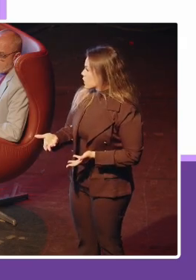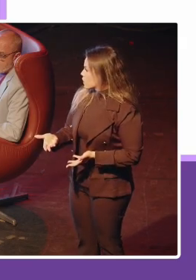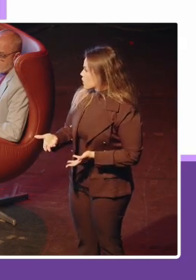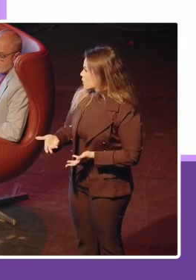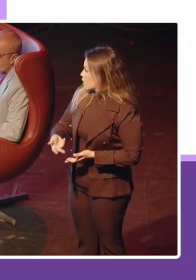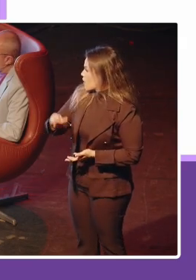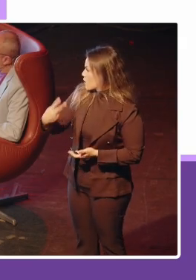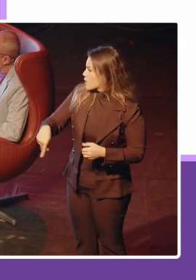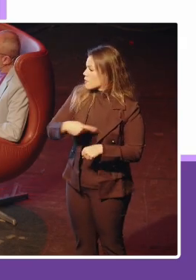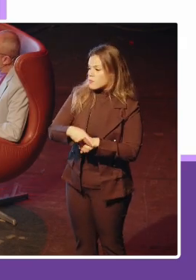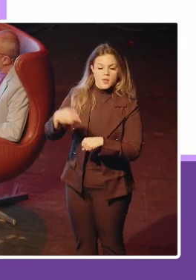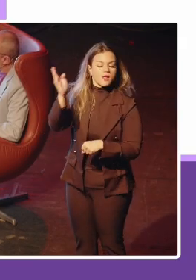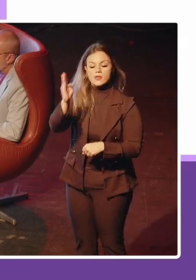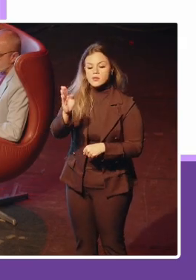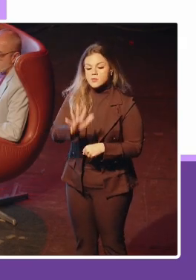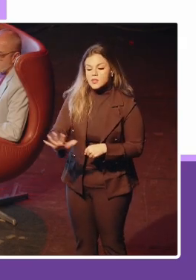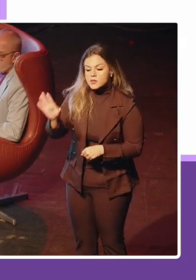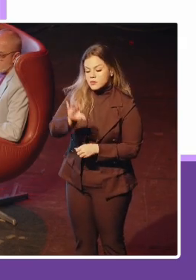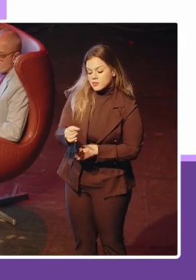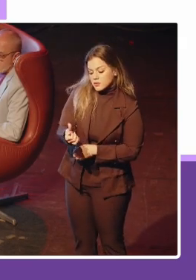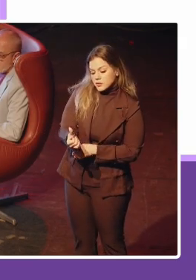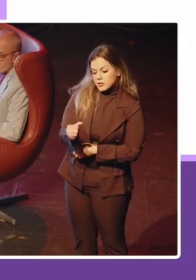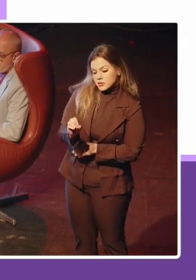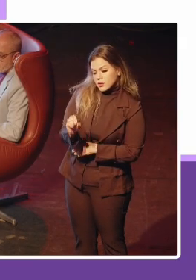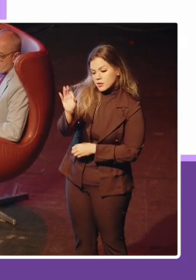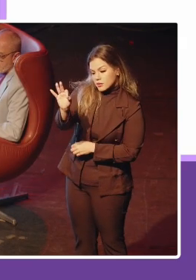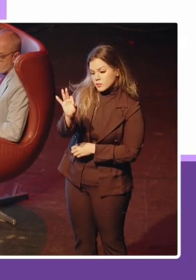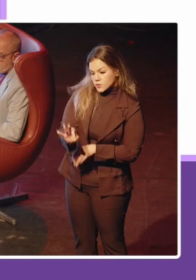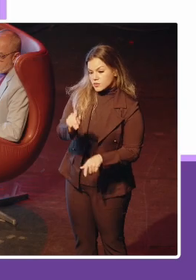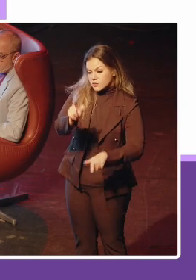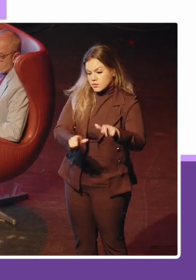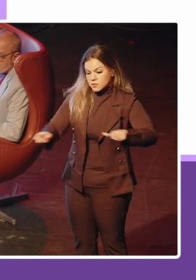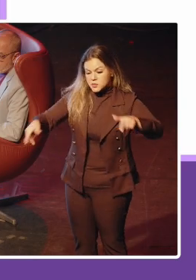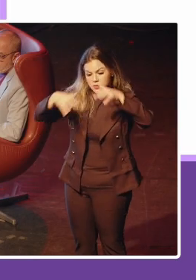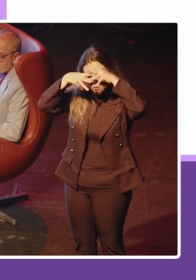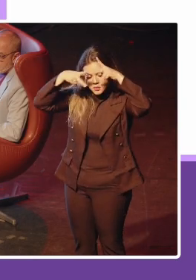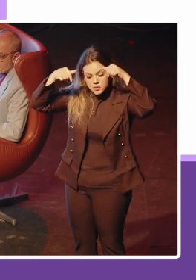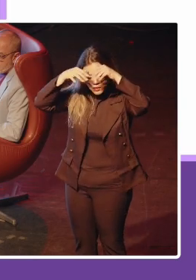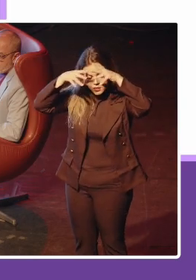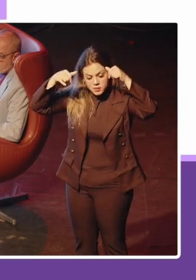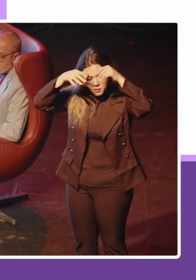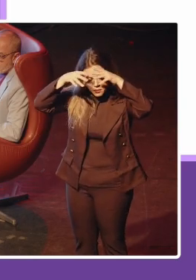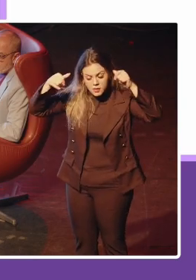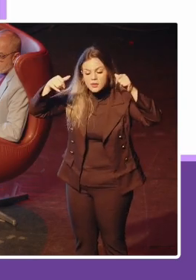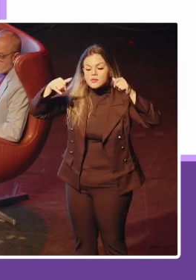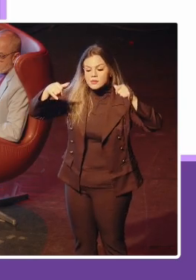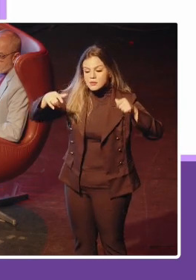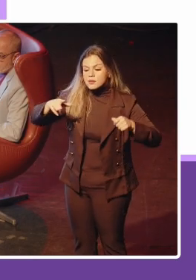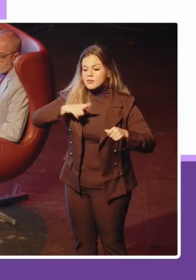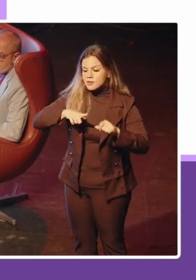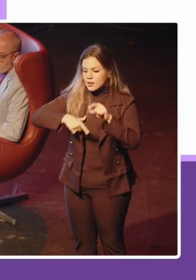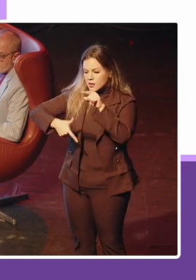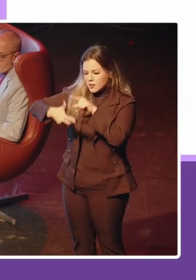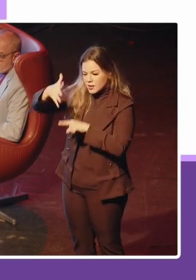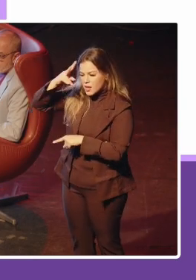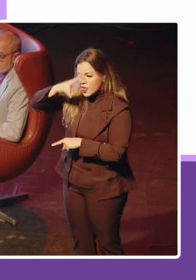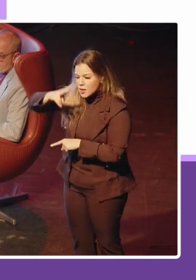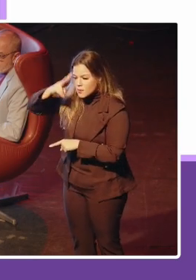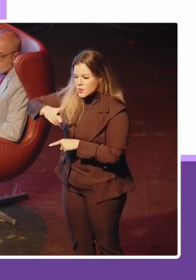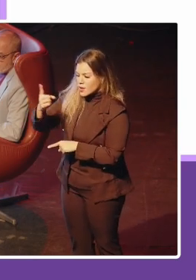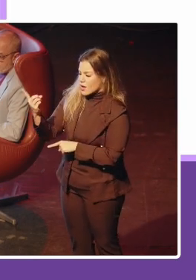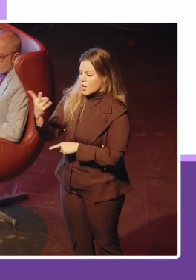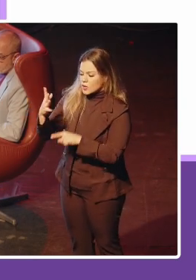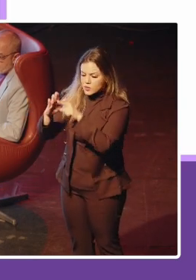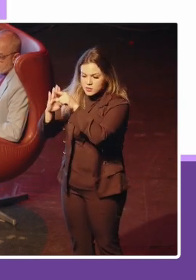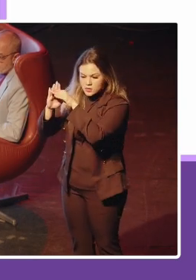No Brasil, 60% dos casos de demência são associados a esses 14 fatores de risco. E